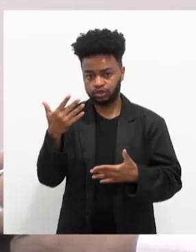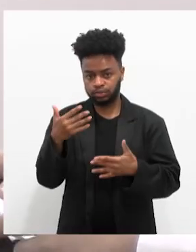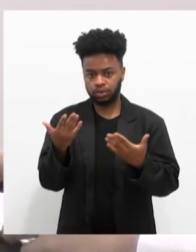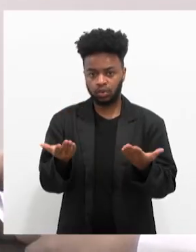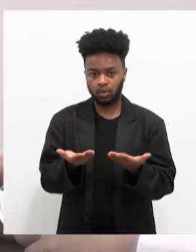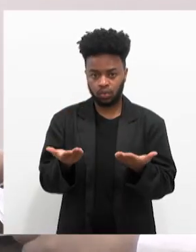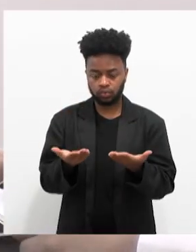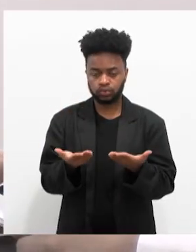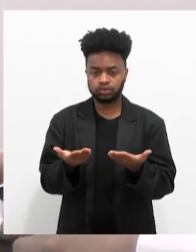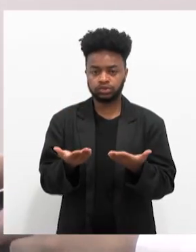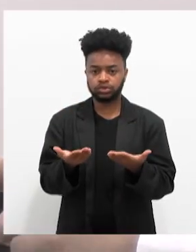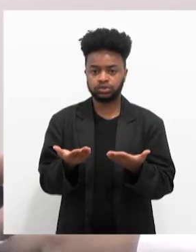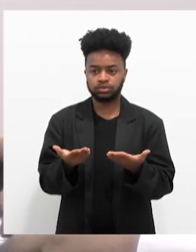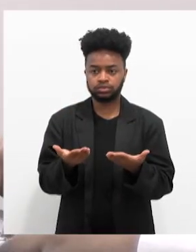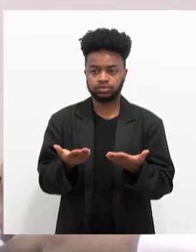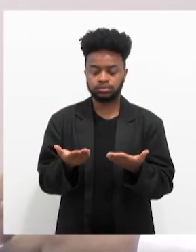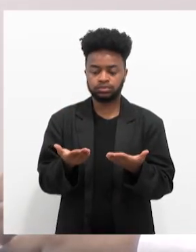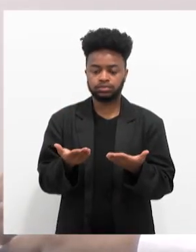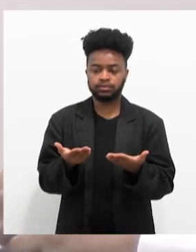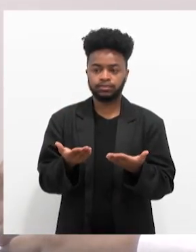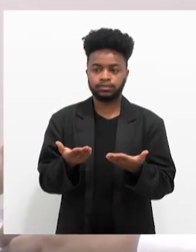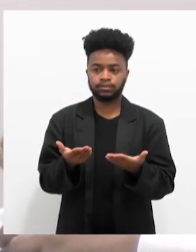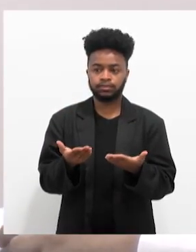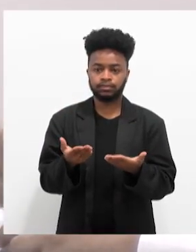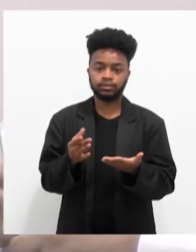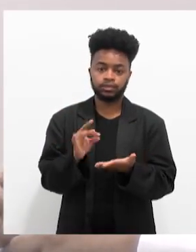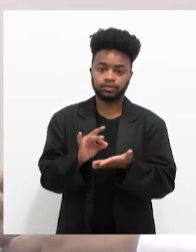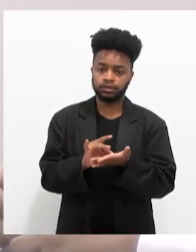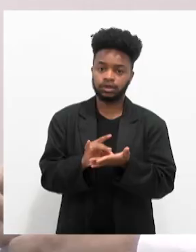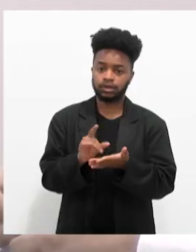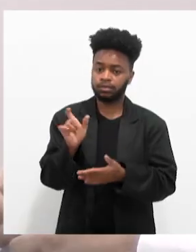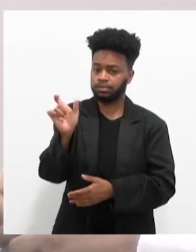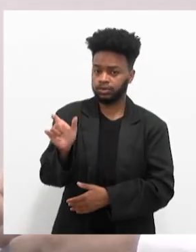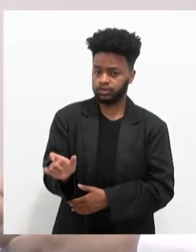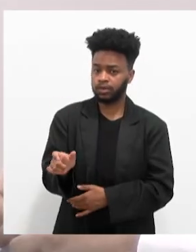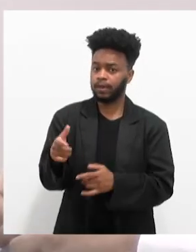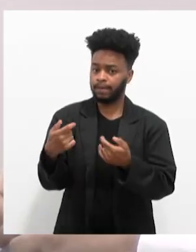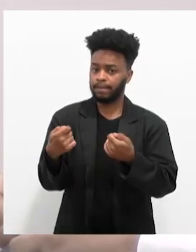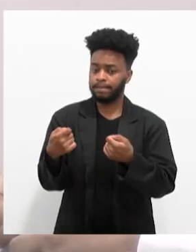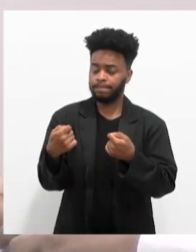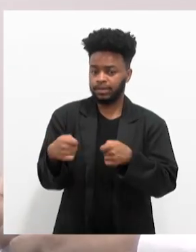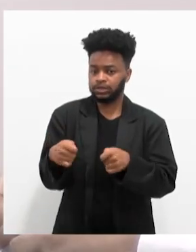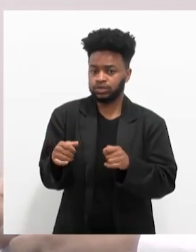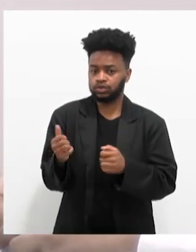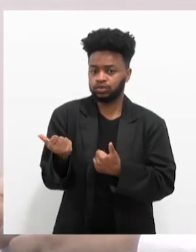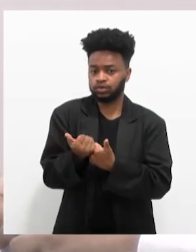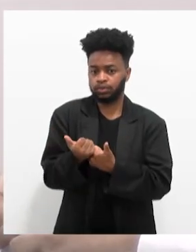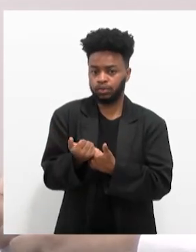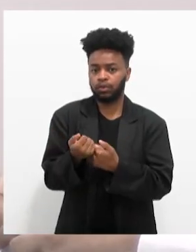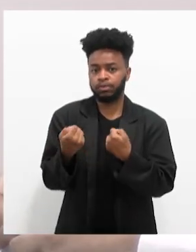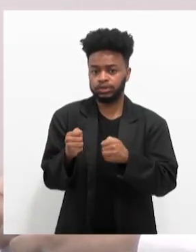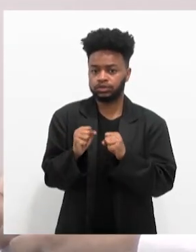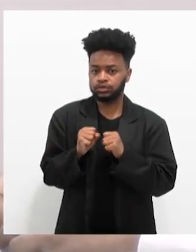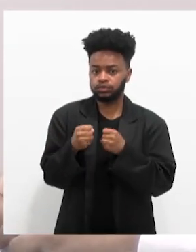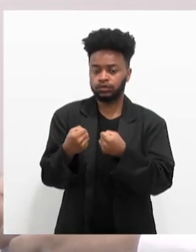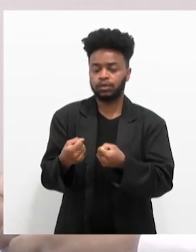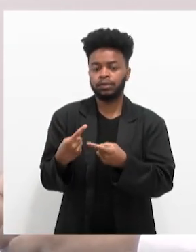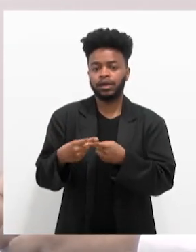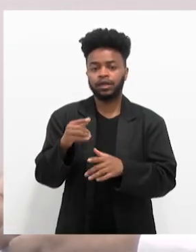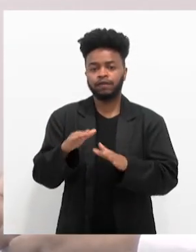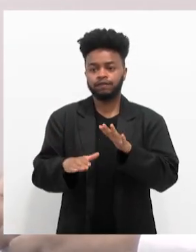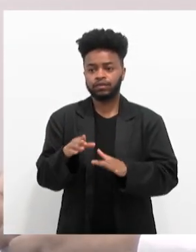é um ente desse Estado que merece o suporte e que precisa de dedicação. Muitas vezes o